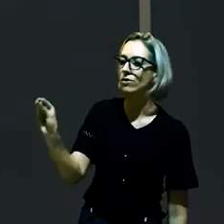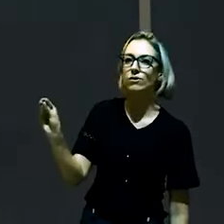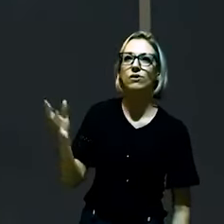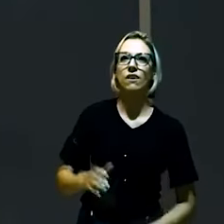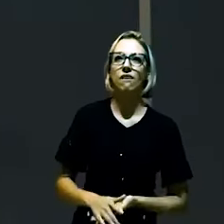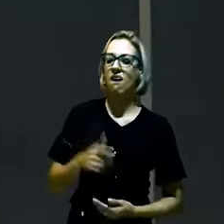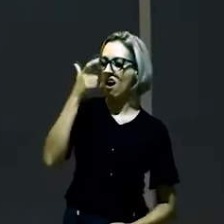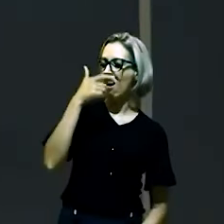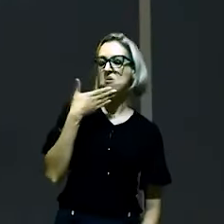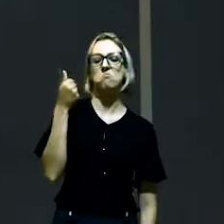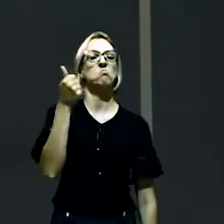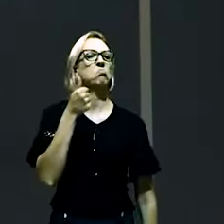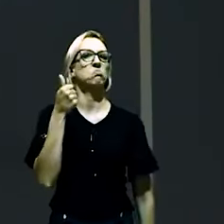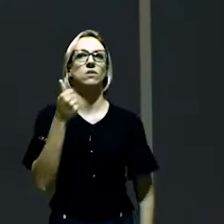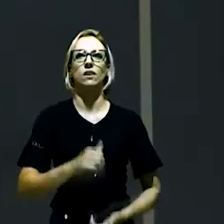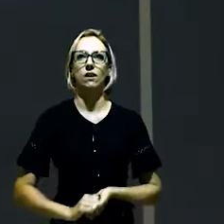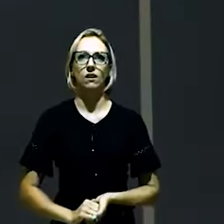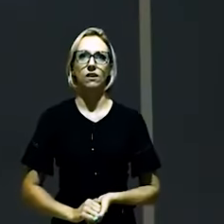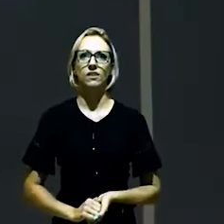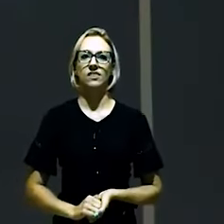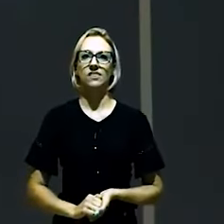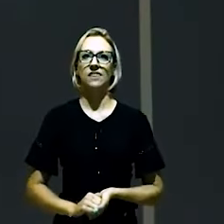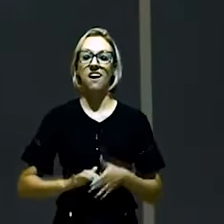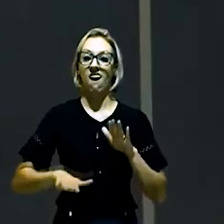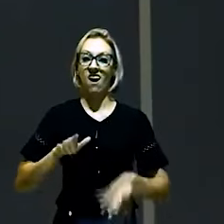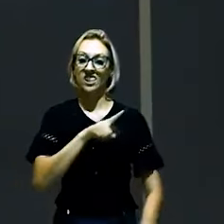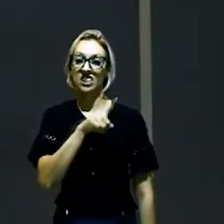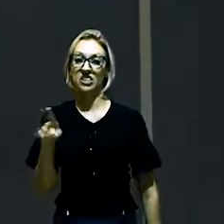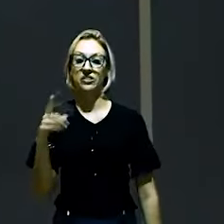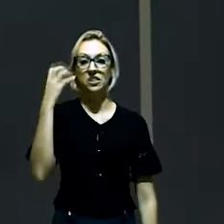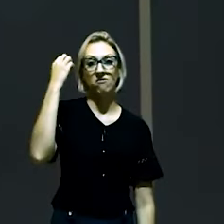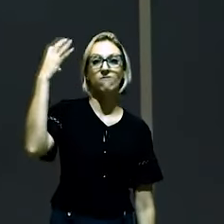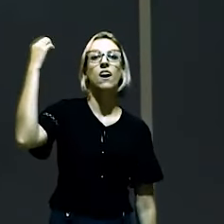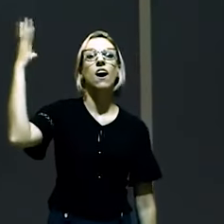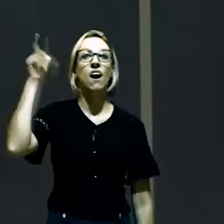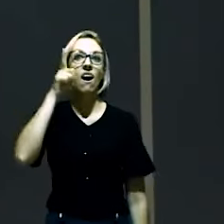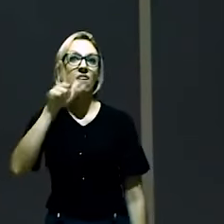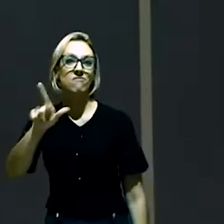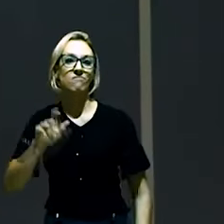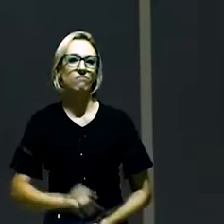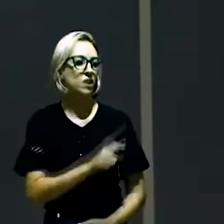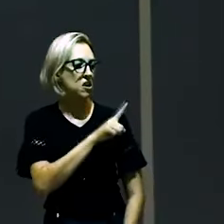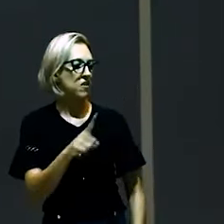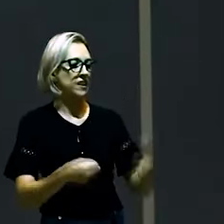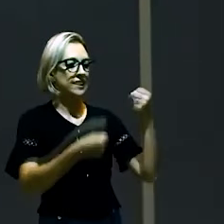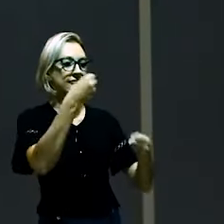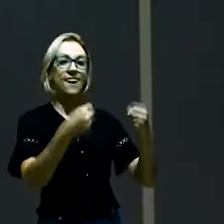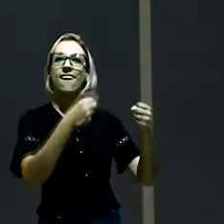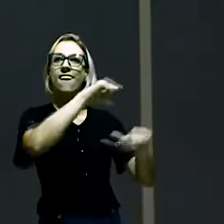só porque conseguiu passar um finalzinho de semana no hotel, só porque trocou de carro,